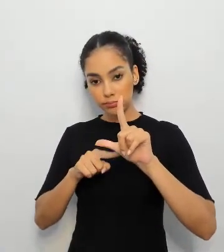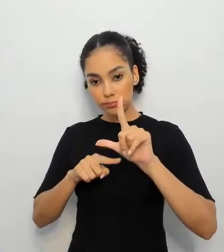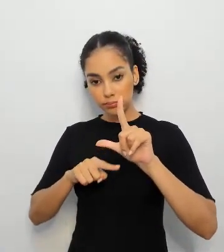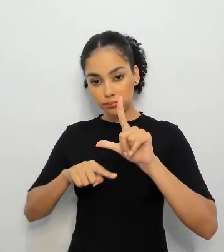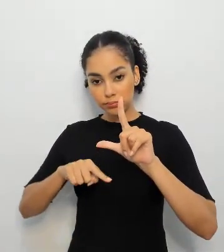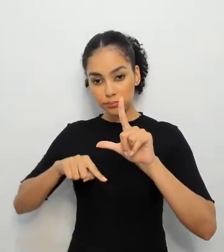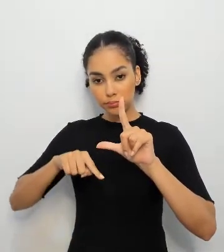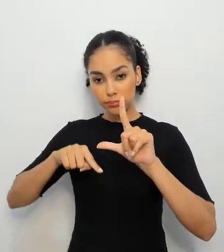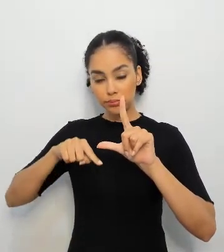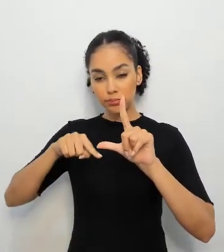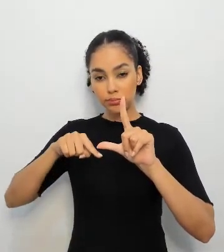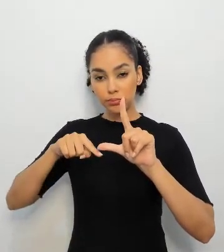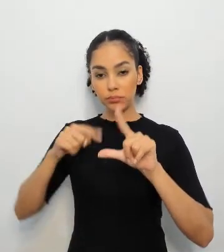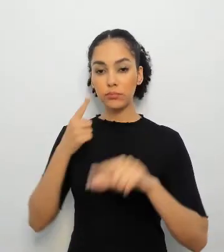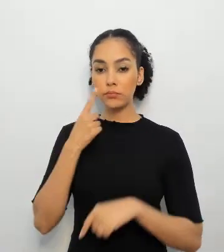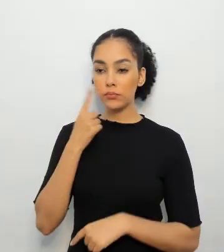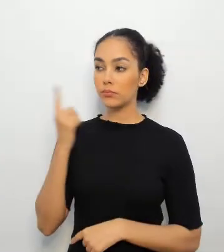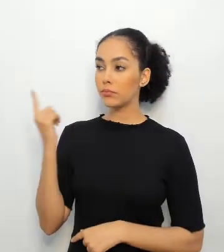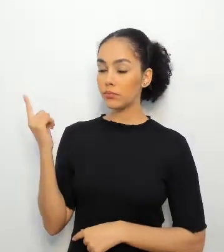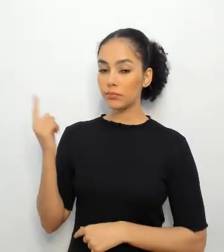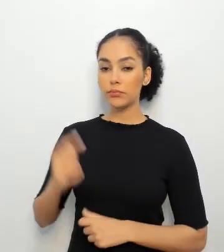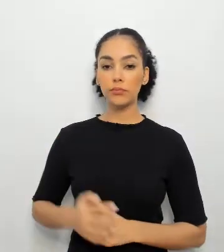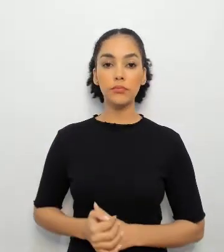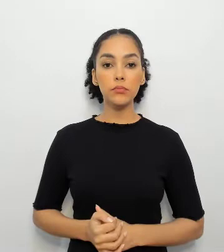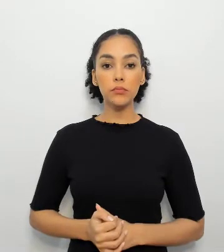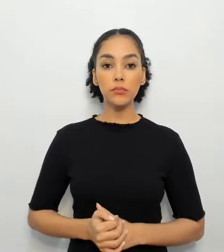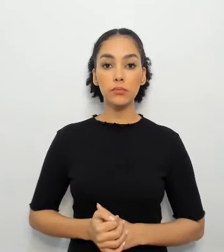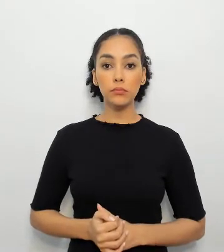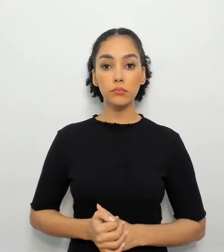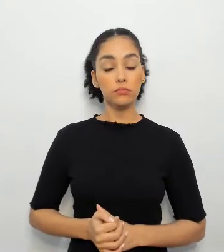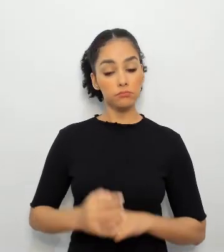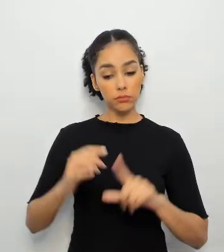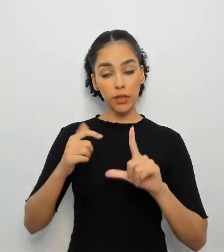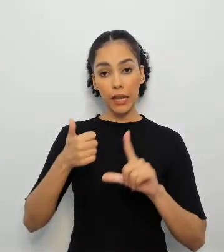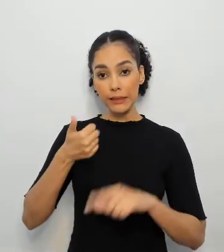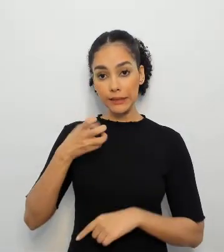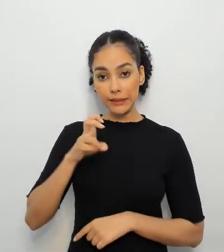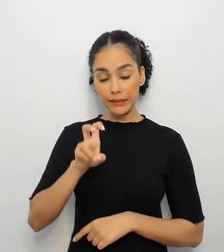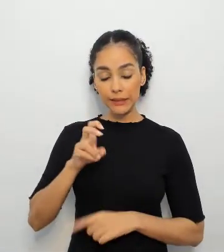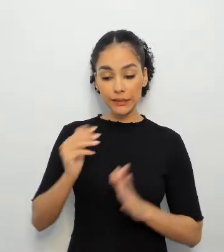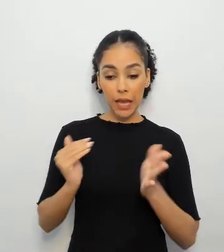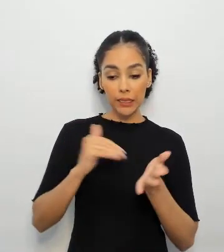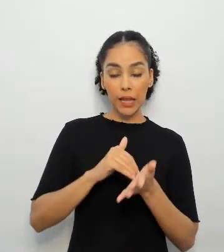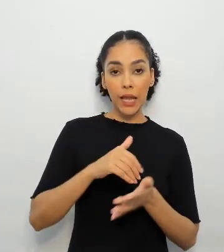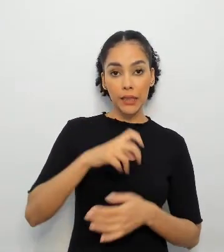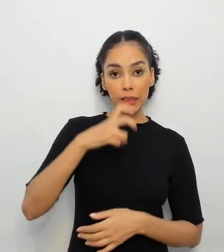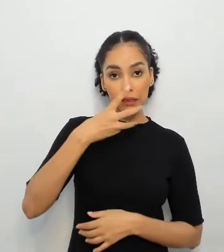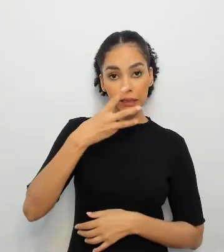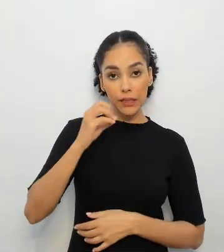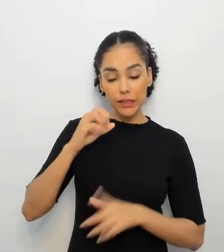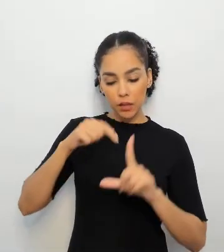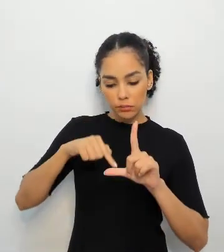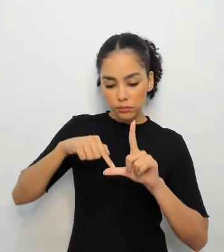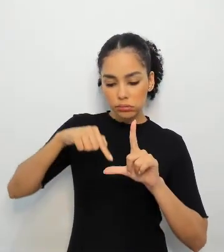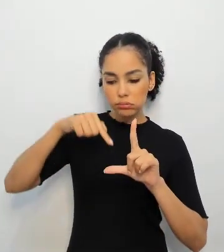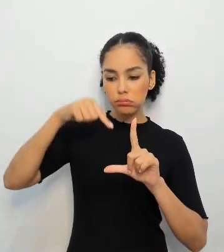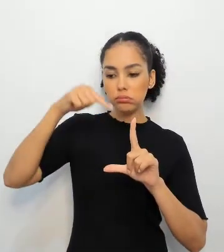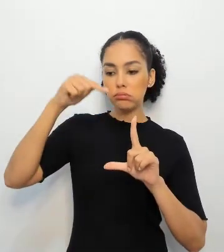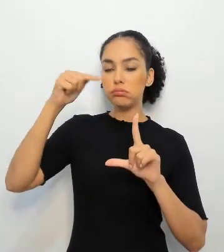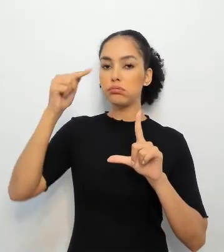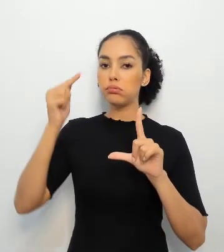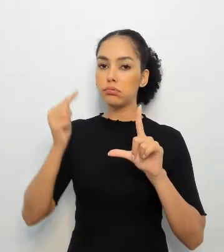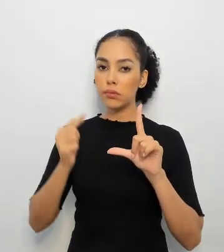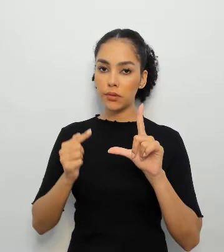X, que significa que ela está negativa, e ela é positiva de 15 até 30, né? Passa pelo ponto 15, 0